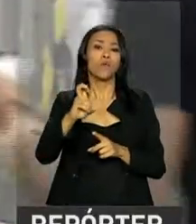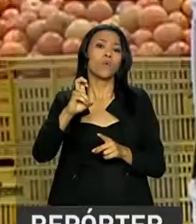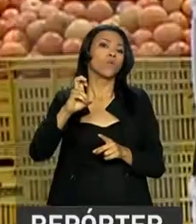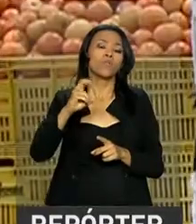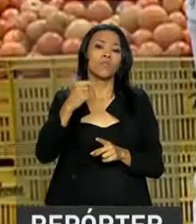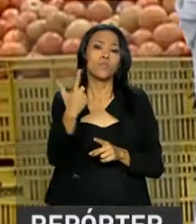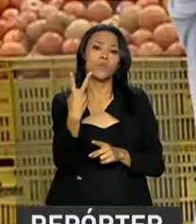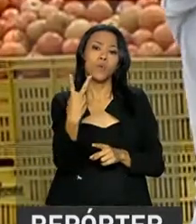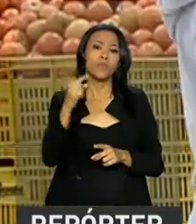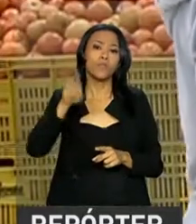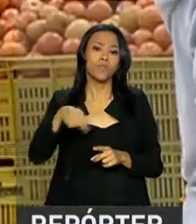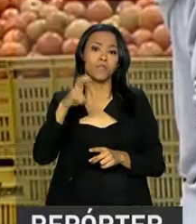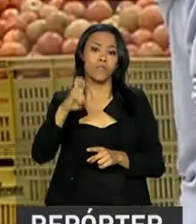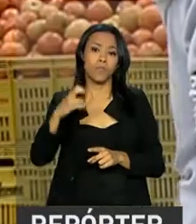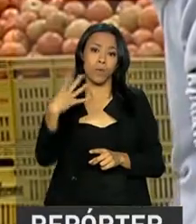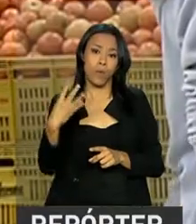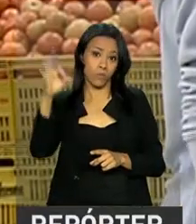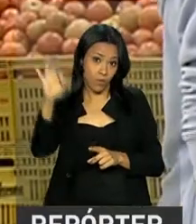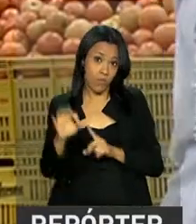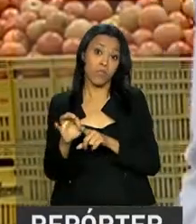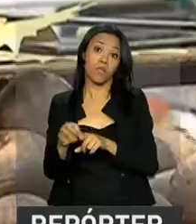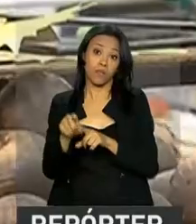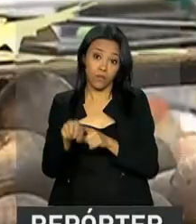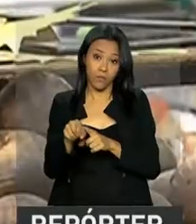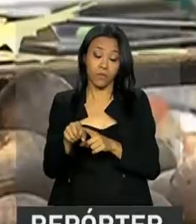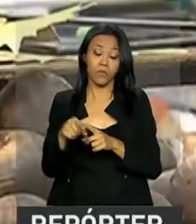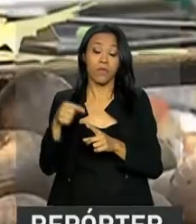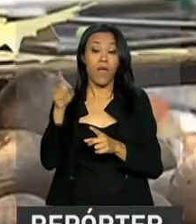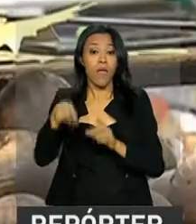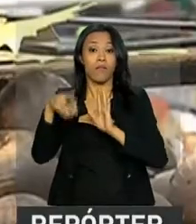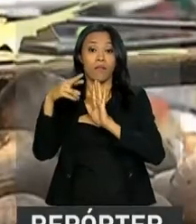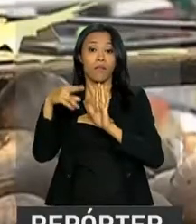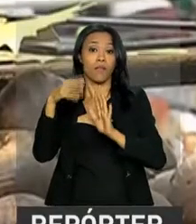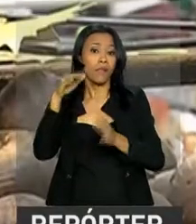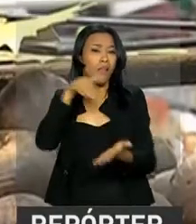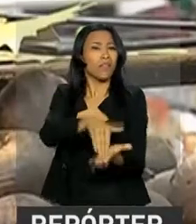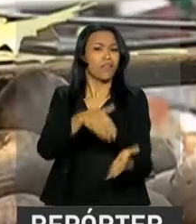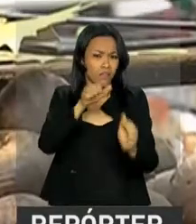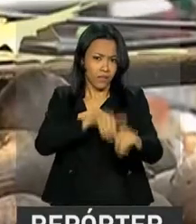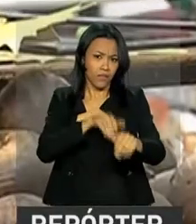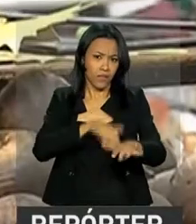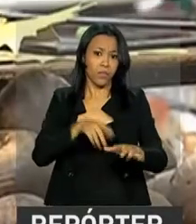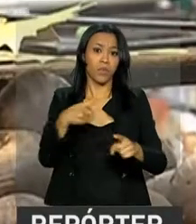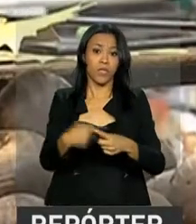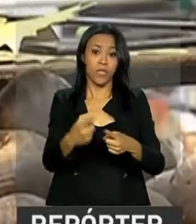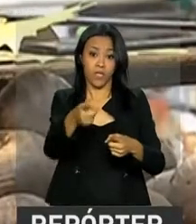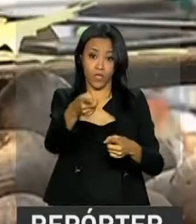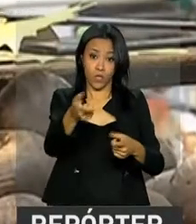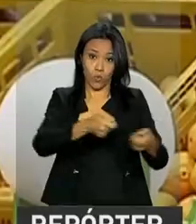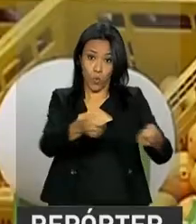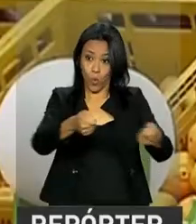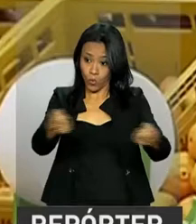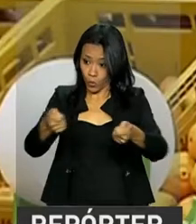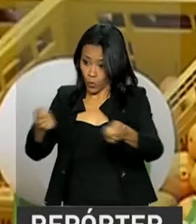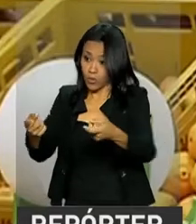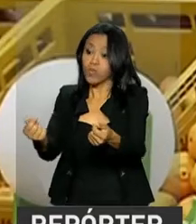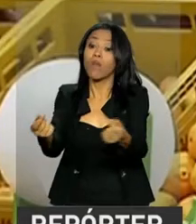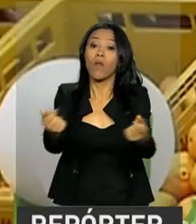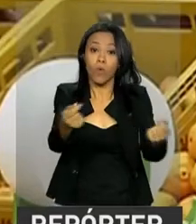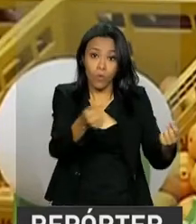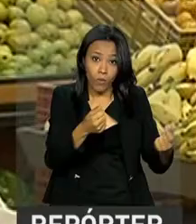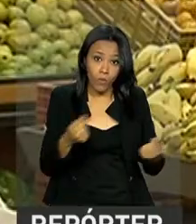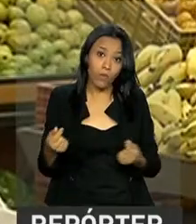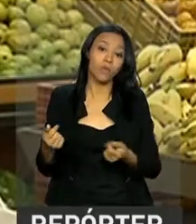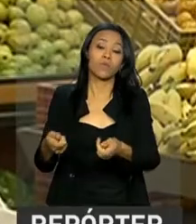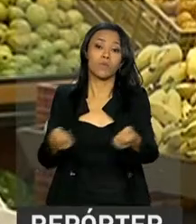2,54% no acumulado dos últimos 12 meses até setembro. E com a alta dos preços sob controle, junto com a queda